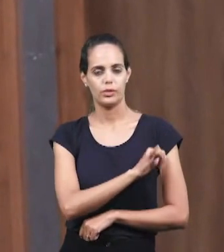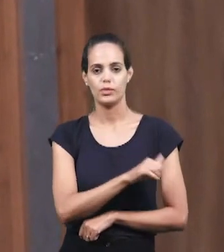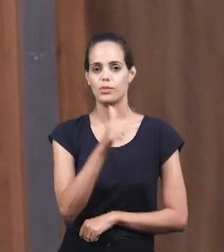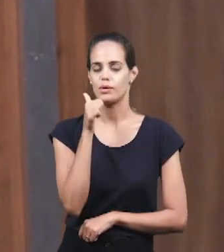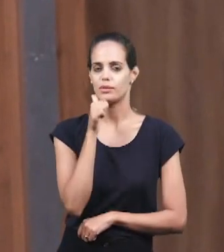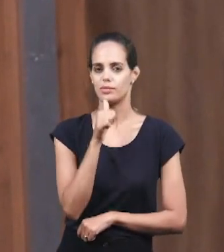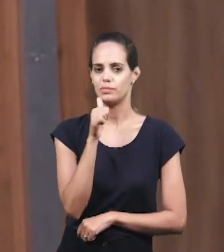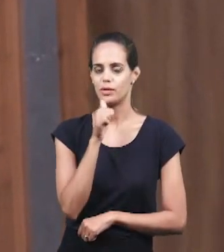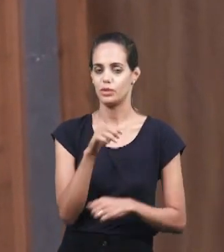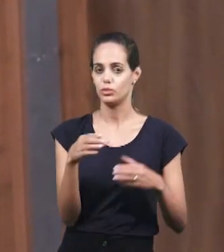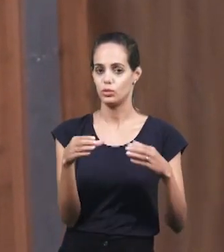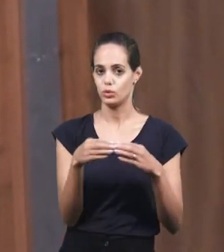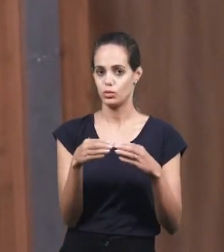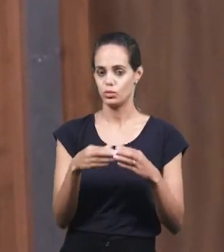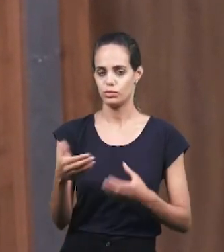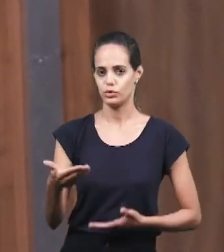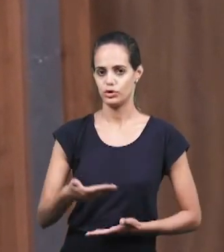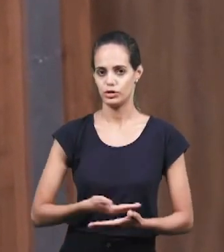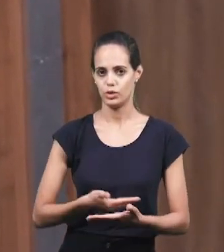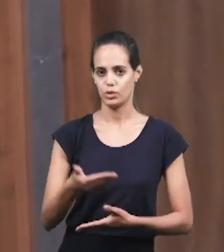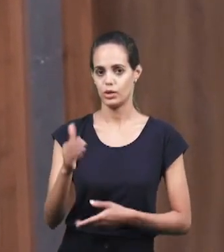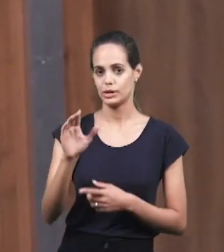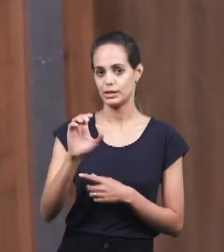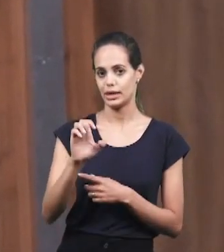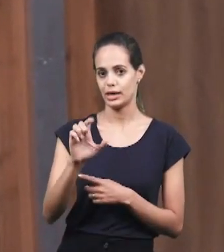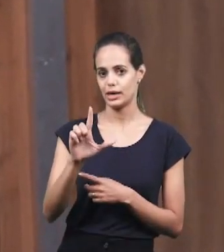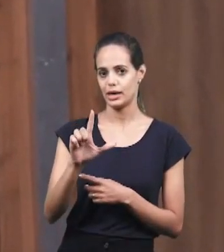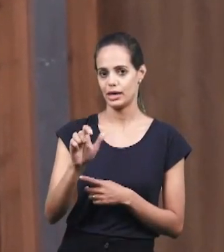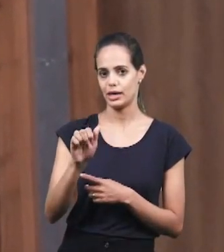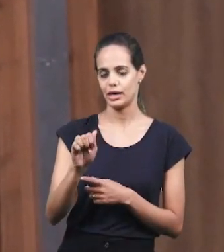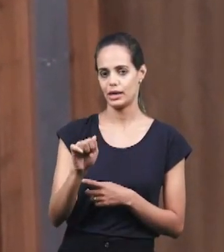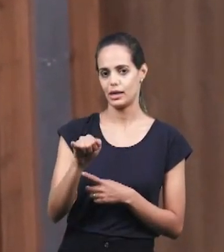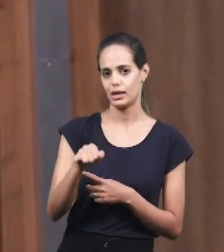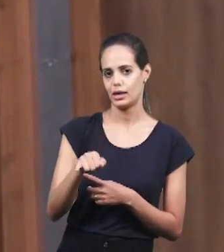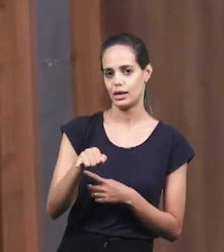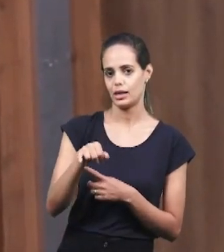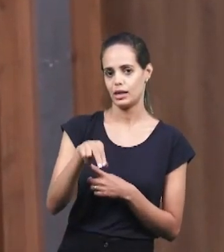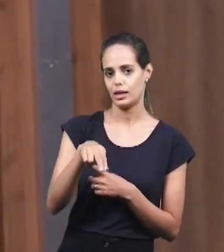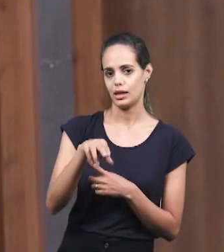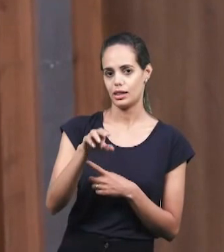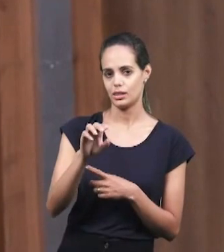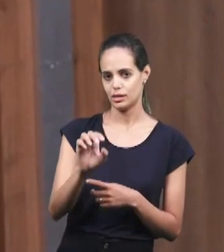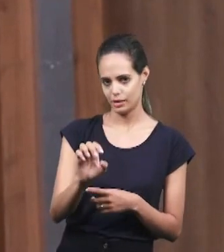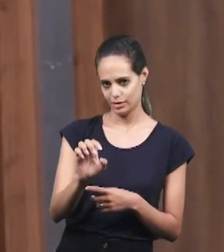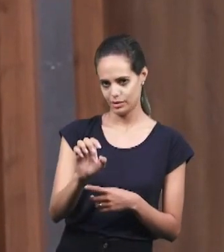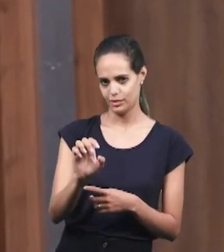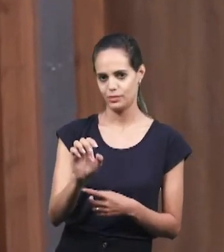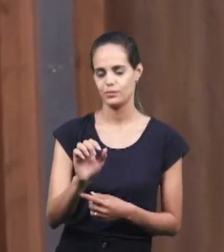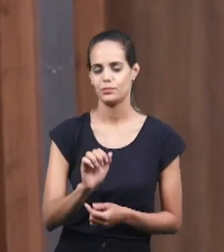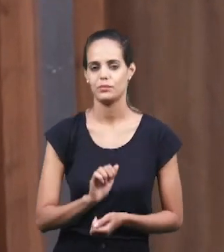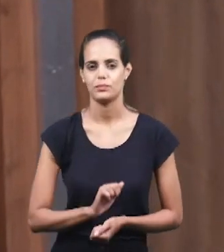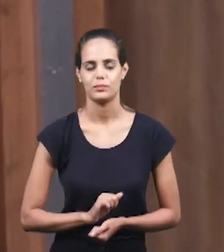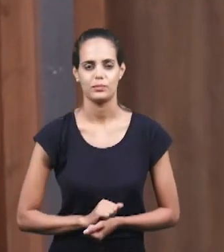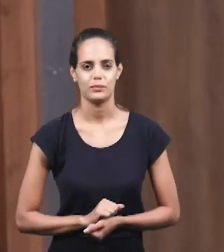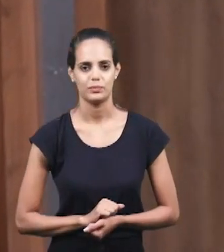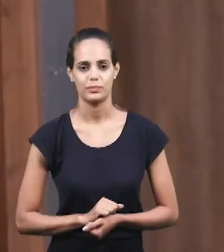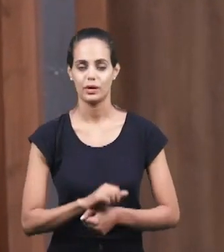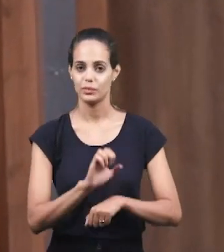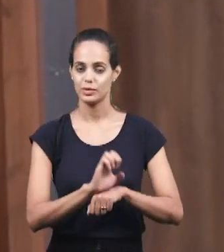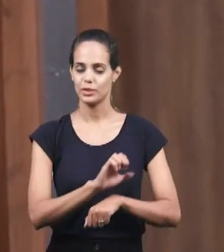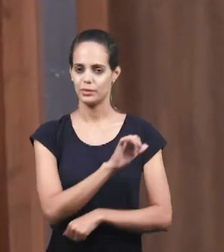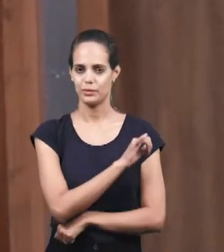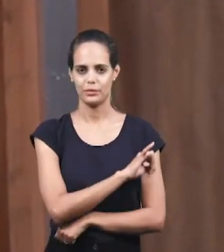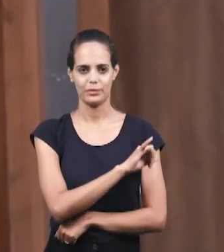irmã Elaine, do grupo de senhoras ali da igreja de Lazareto. Lazareto fica em Queimados, no Rio de